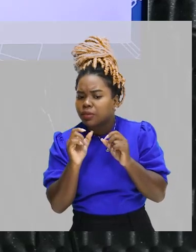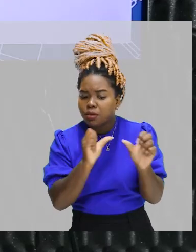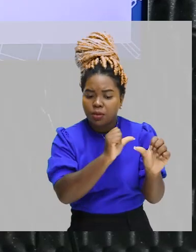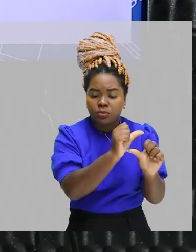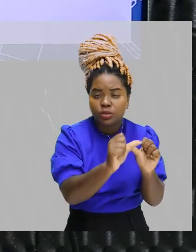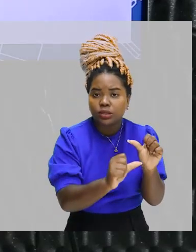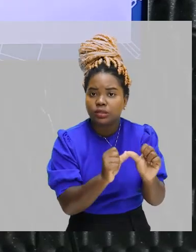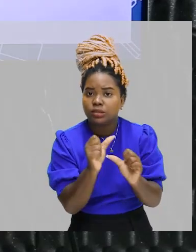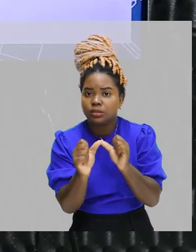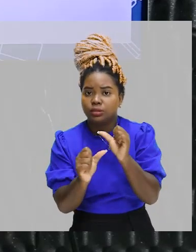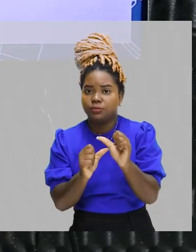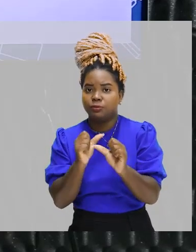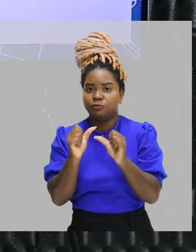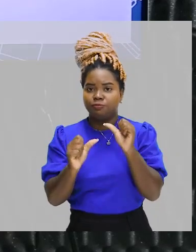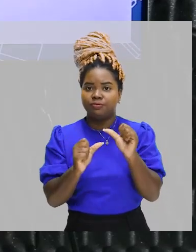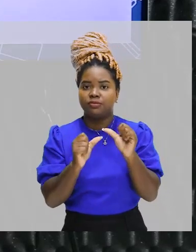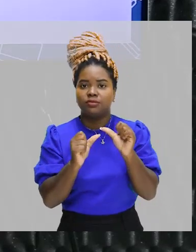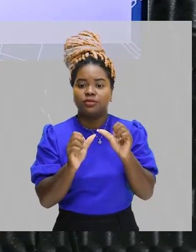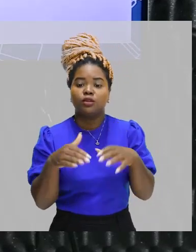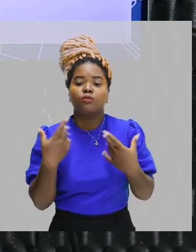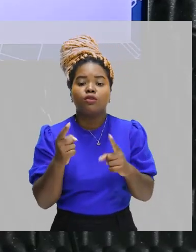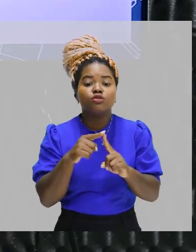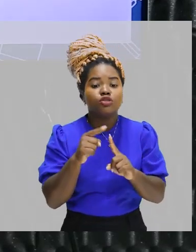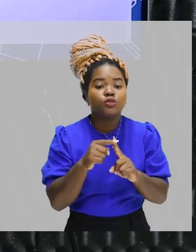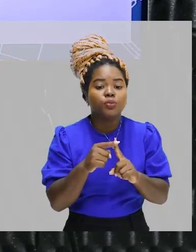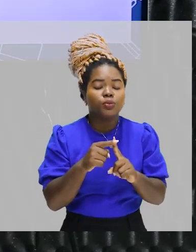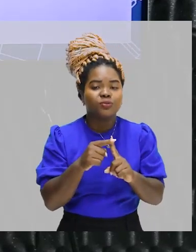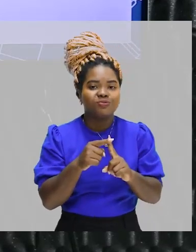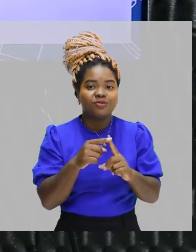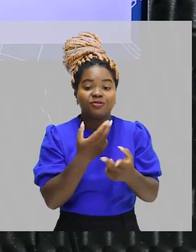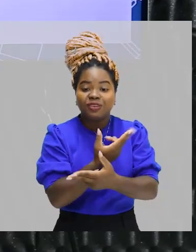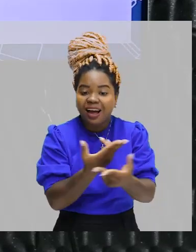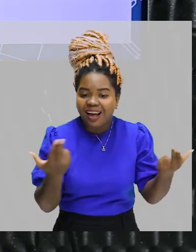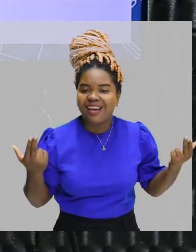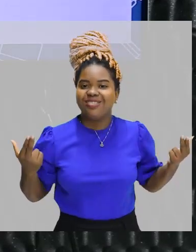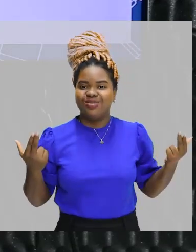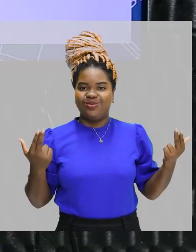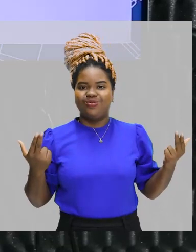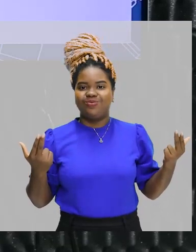modificações. Modificações de que tipo? Modelos atômicos eles foram